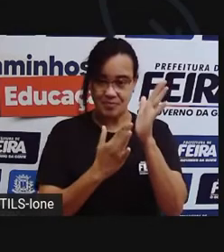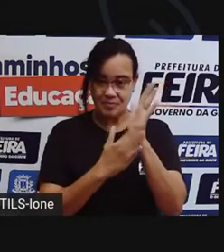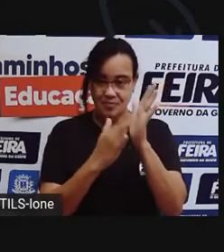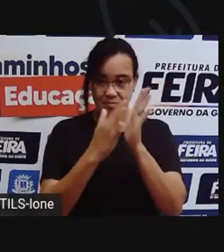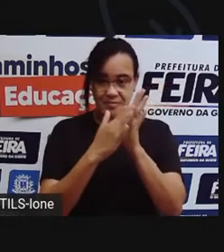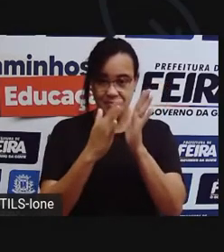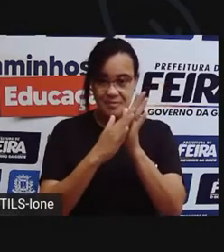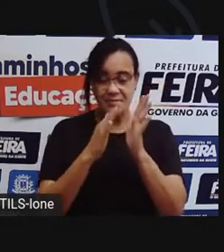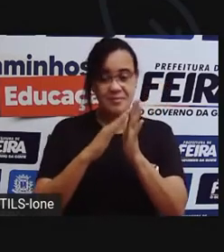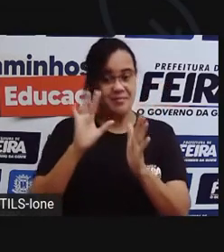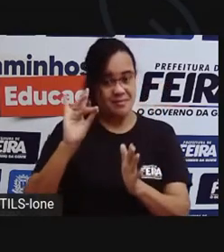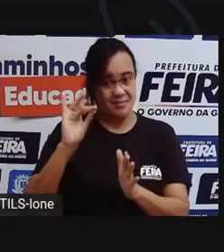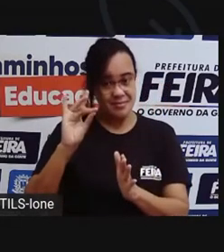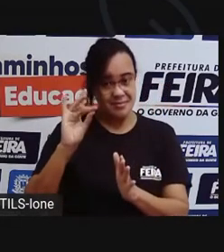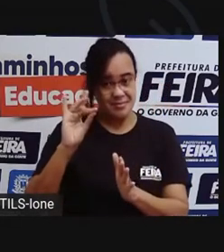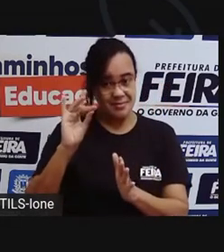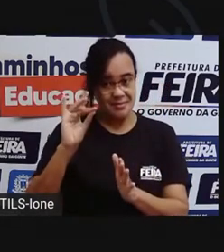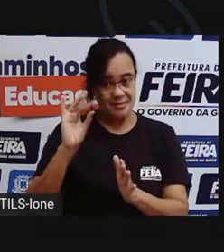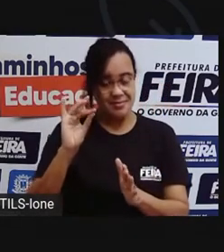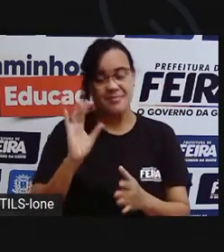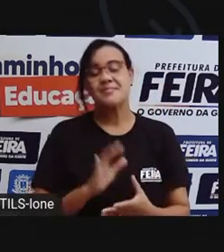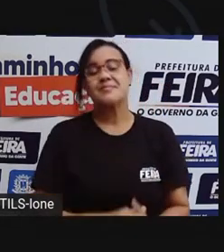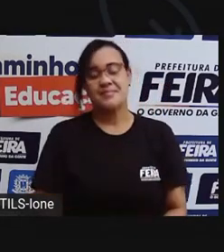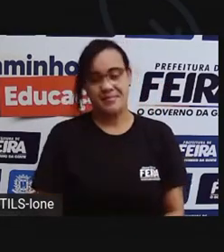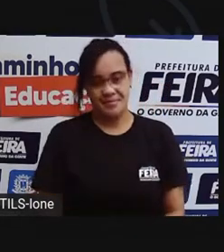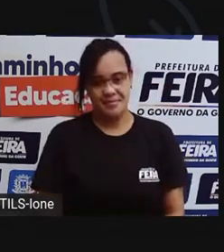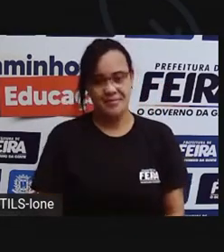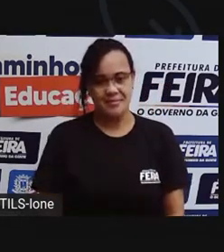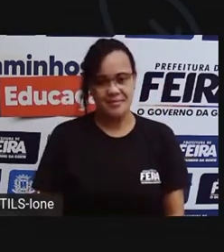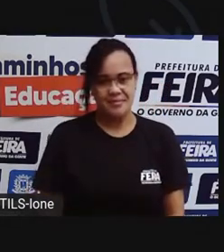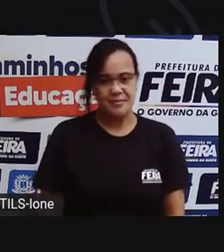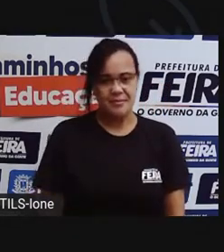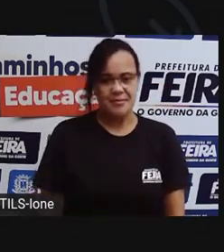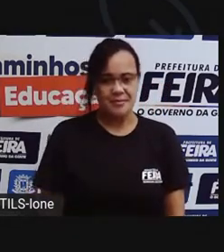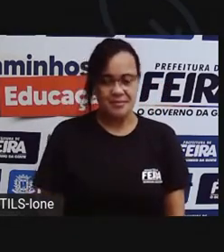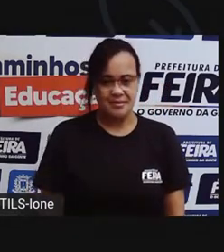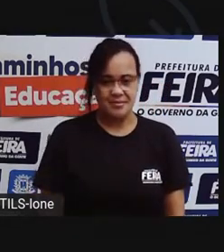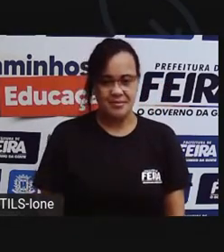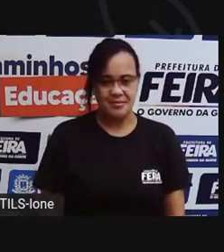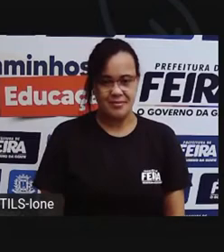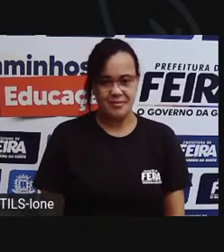dentro, ó, no nosso rolinho. Então, vou afastar aqui esse material, que a gente não vai usar ele agora.